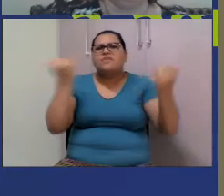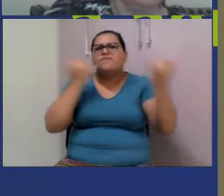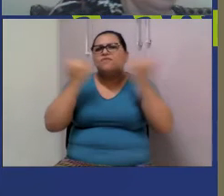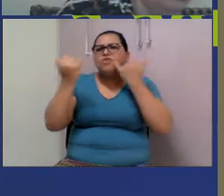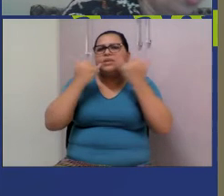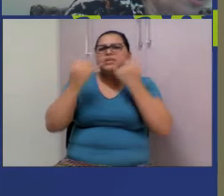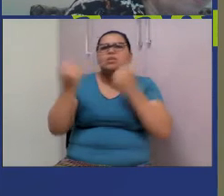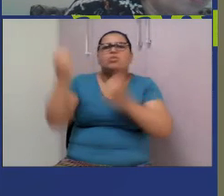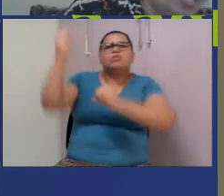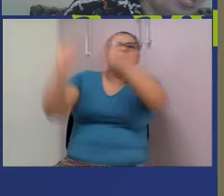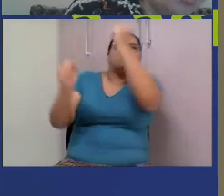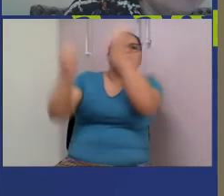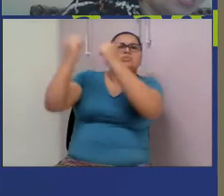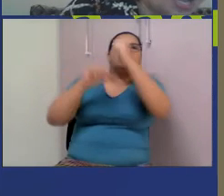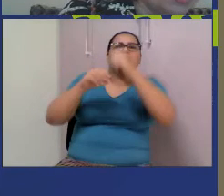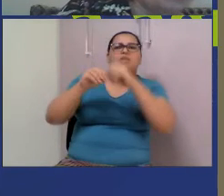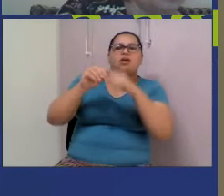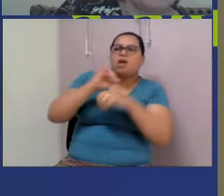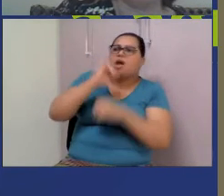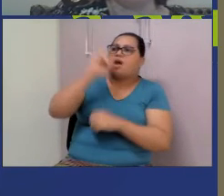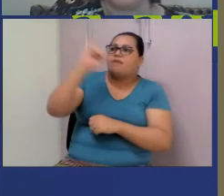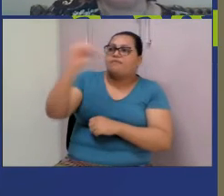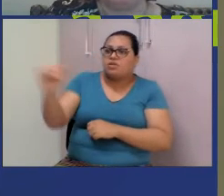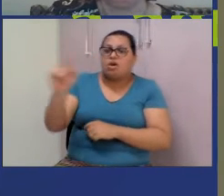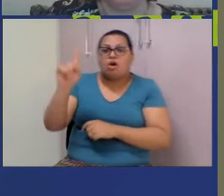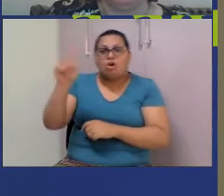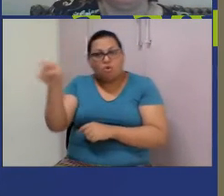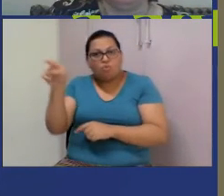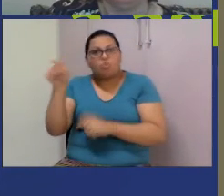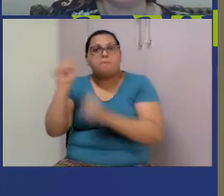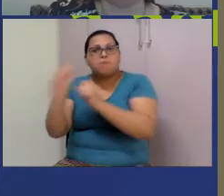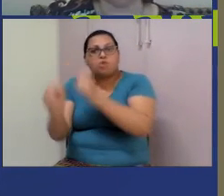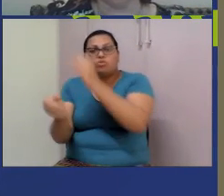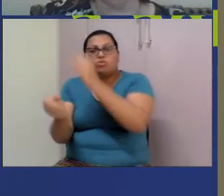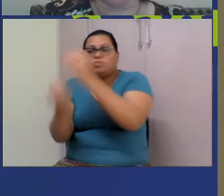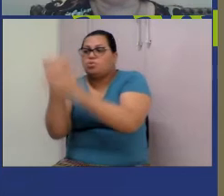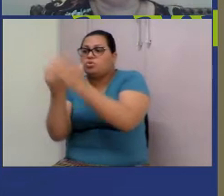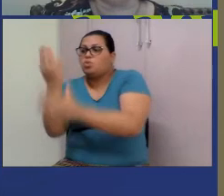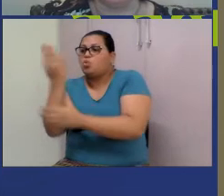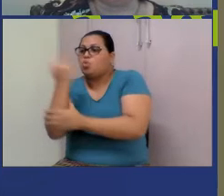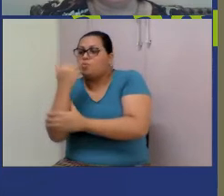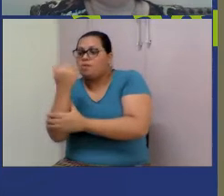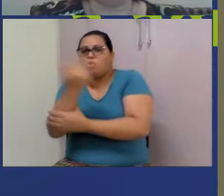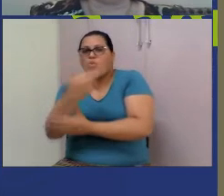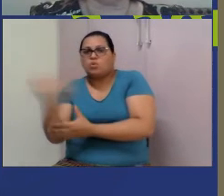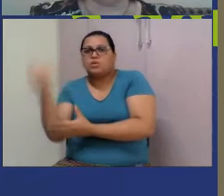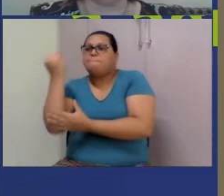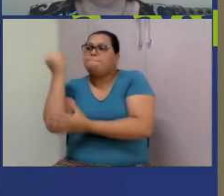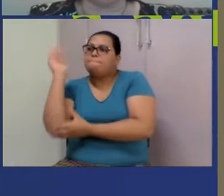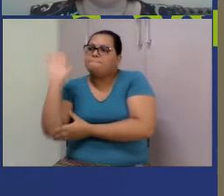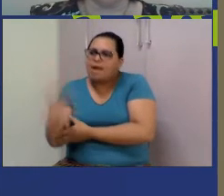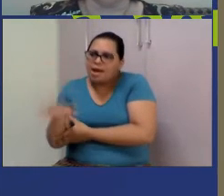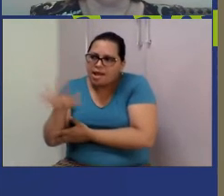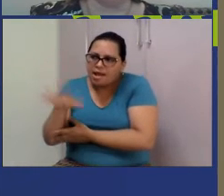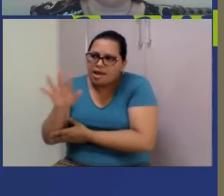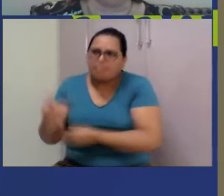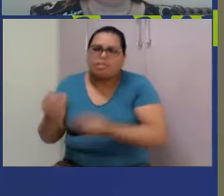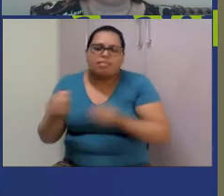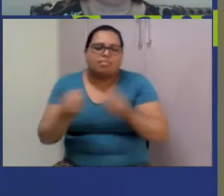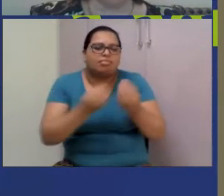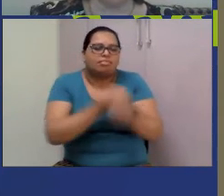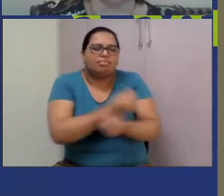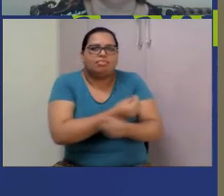ou não uma dieta barata para o macrobráquio amazônico, certo? Então, esse é mais um exemplo